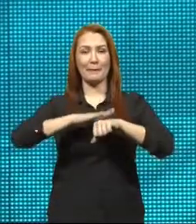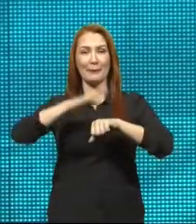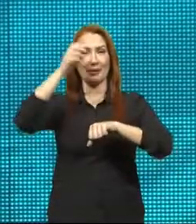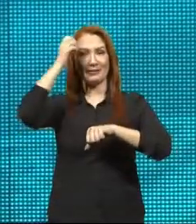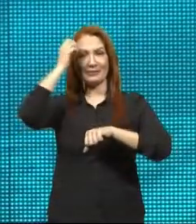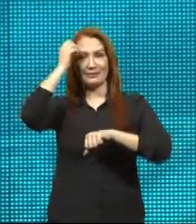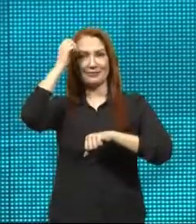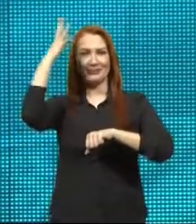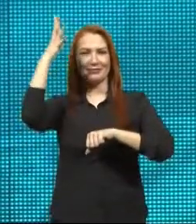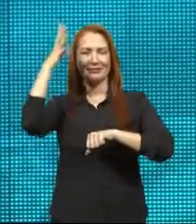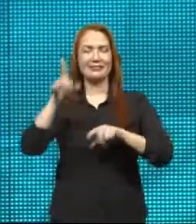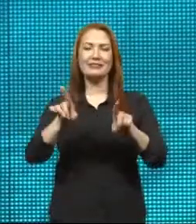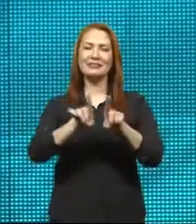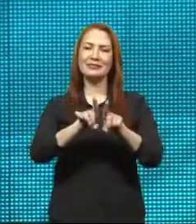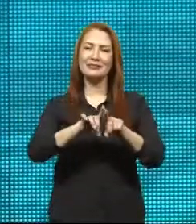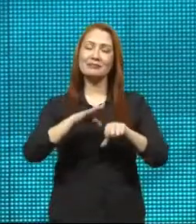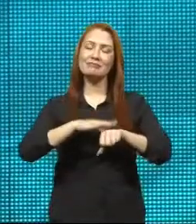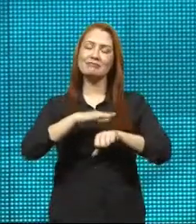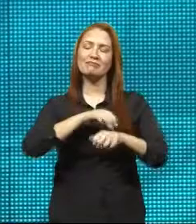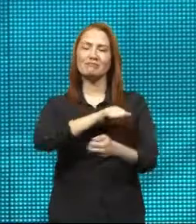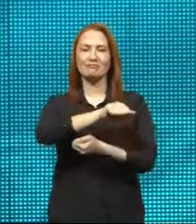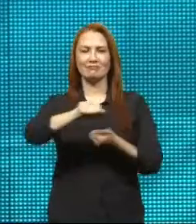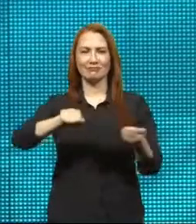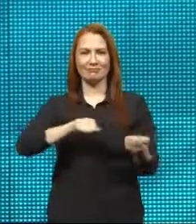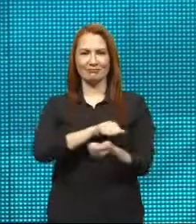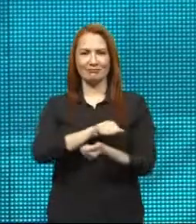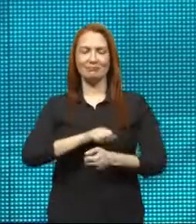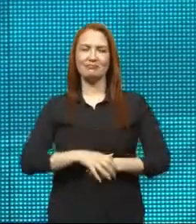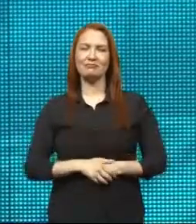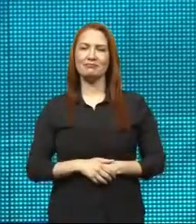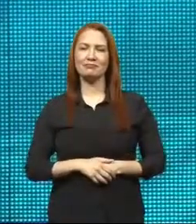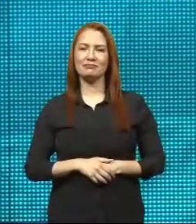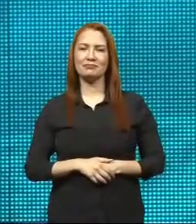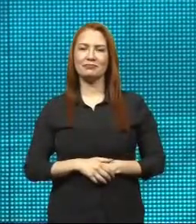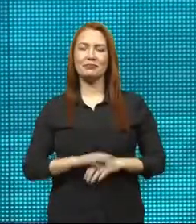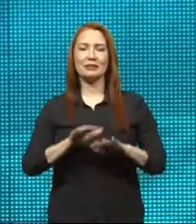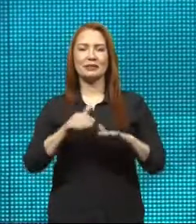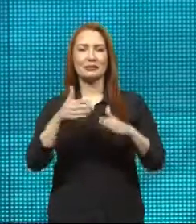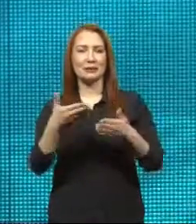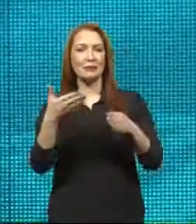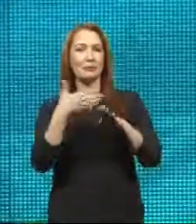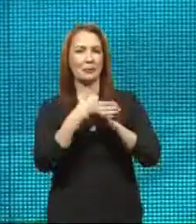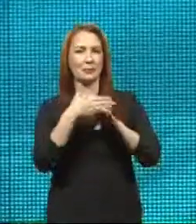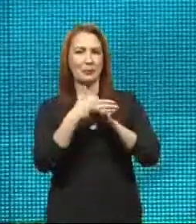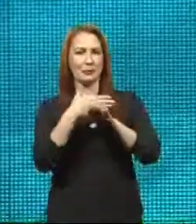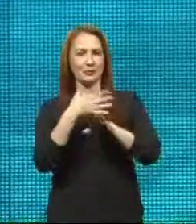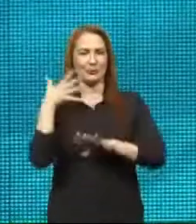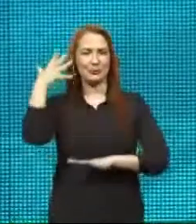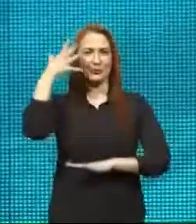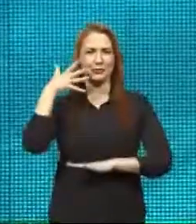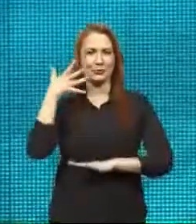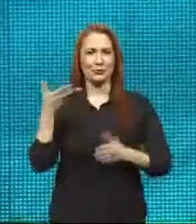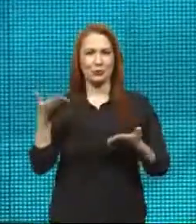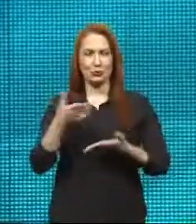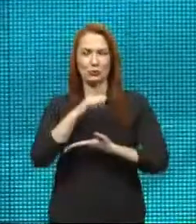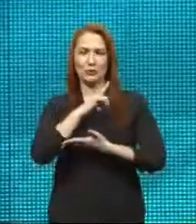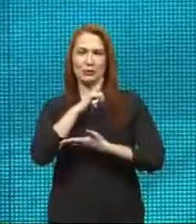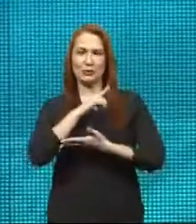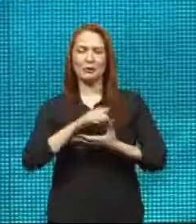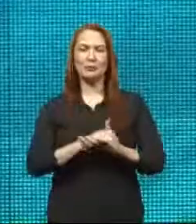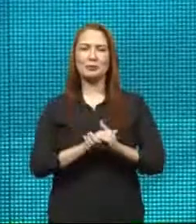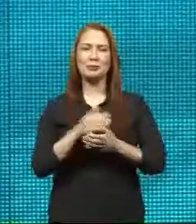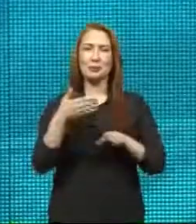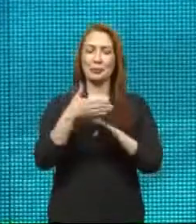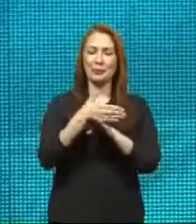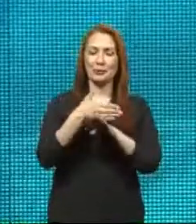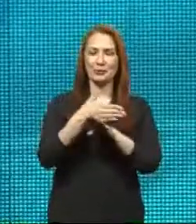mais sustentáveis. E para fazer parte, então, deste painel, nós teremos a